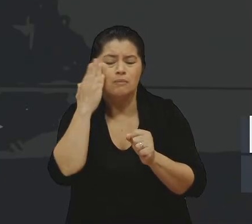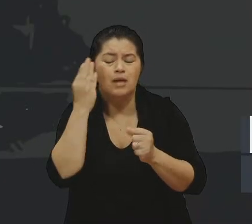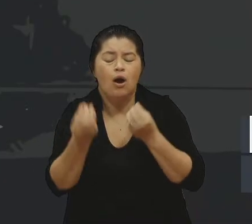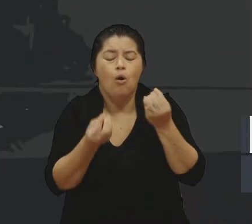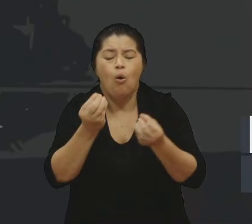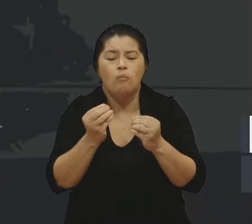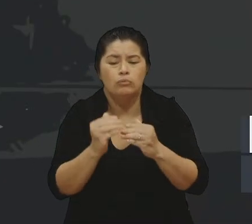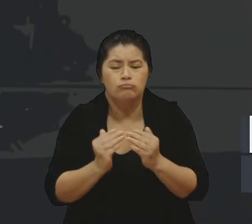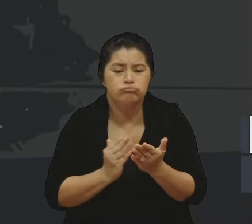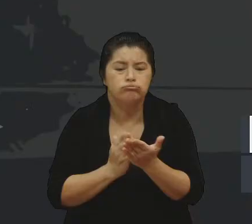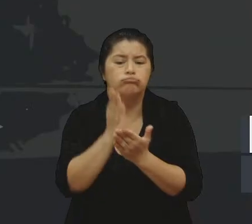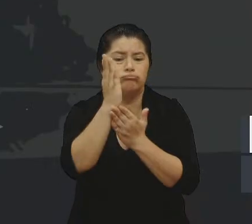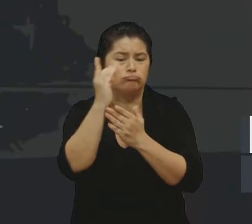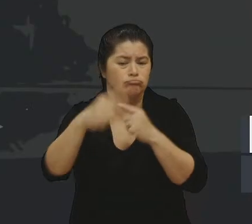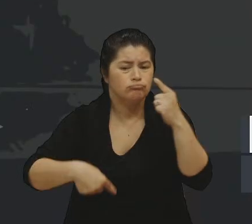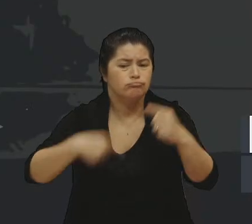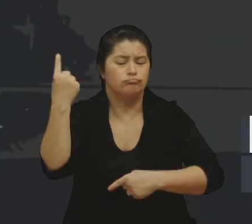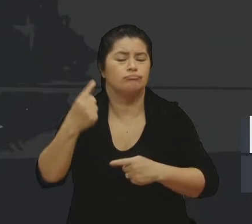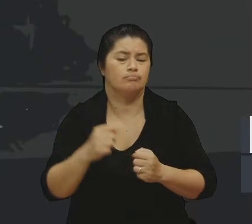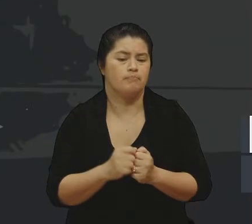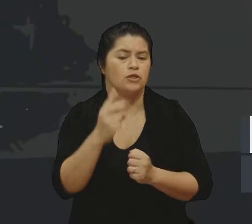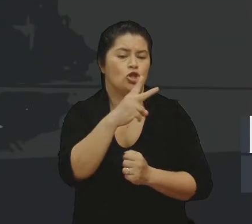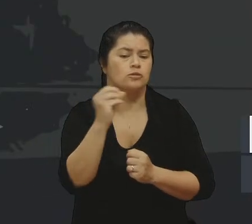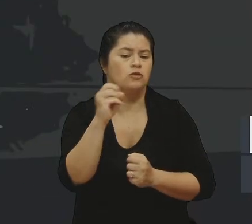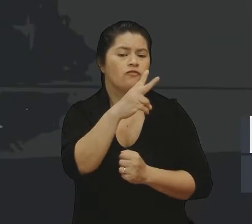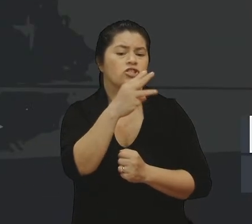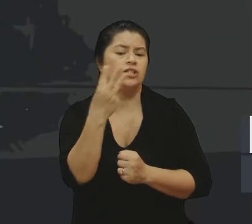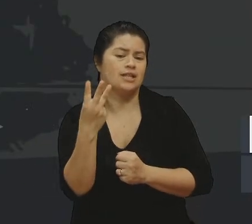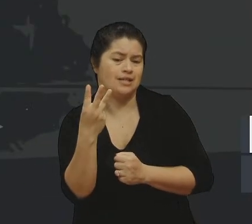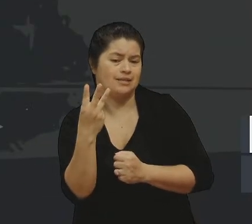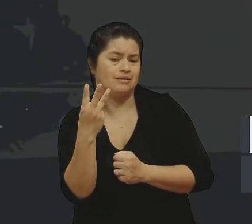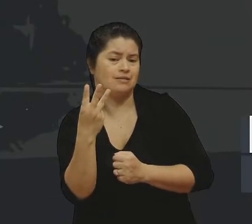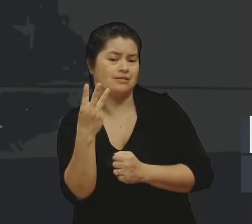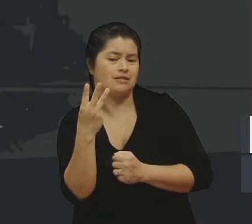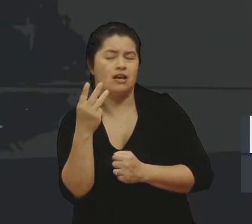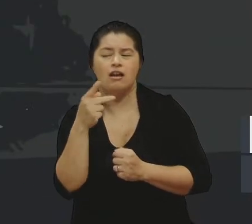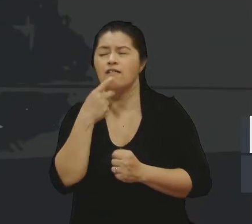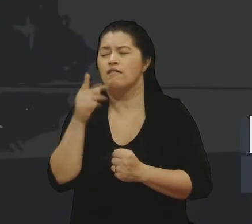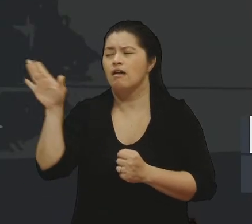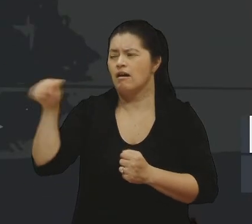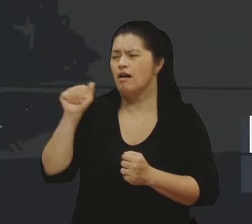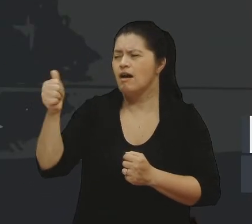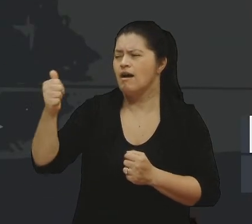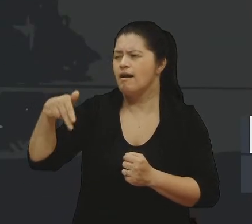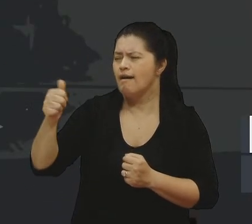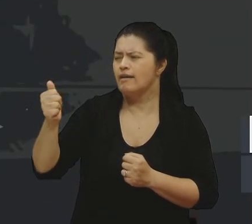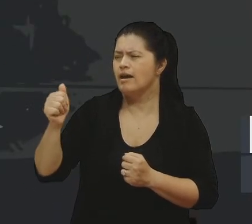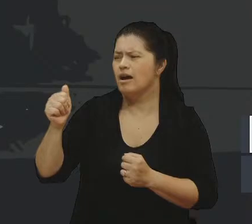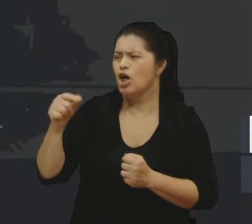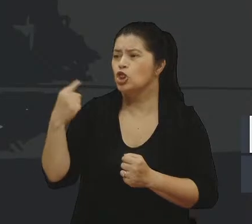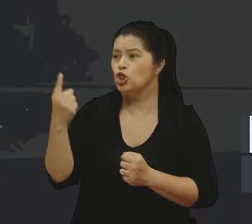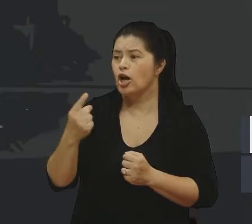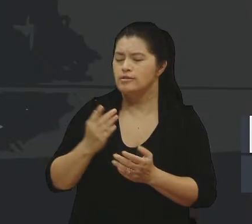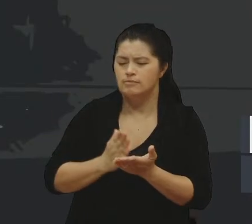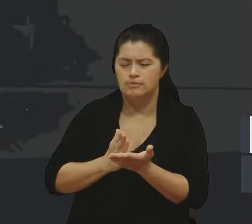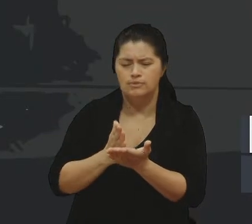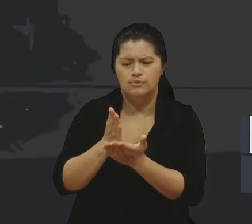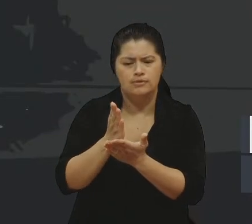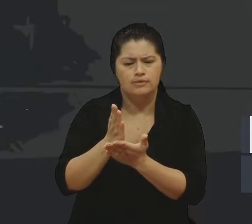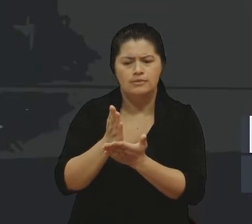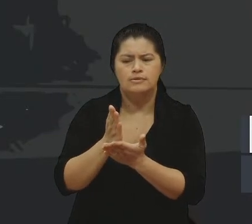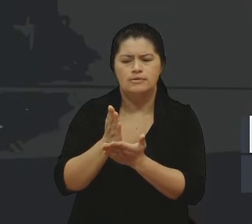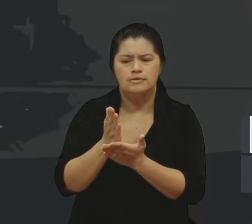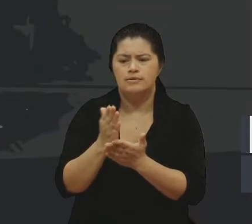crescer. Então, em 2023, eu tive que ter humildade para dizer assim, e falei para a Ana Carolina, Ana, acho que a gente fez muito bem a caminhada até aqui, mas daqui para